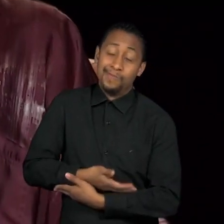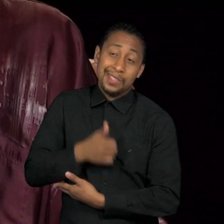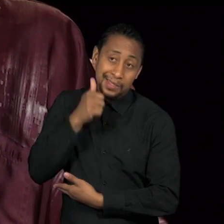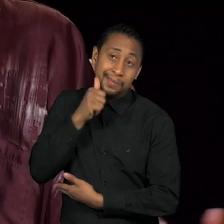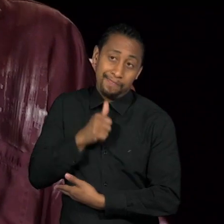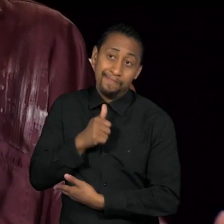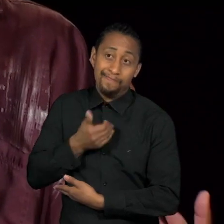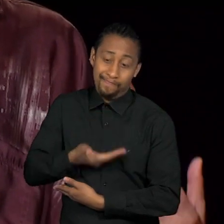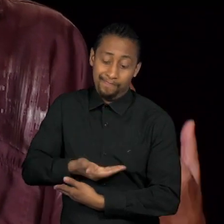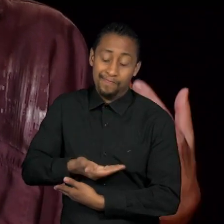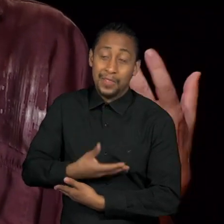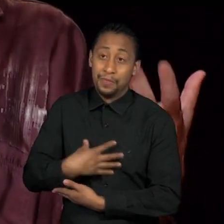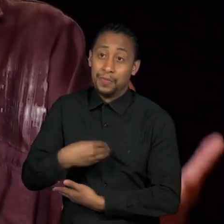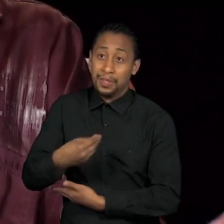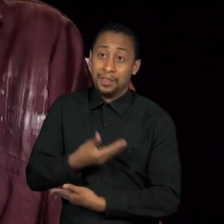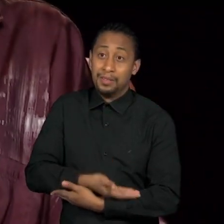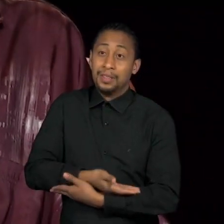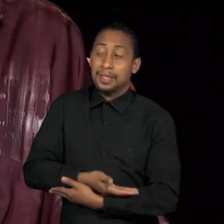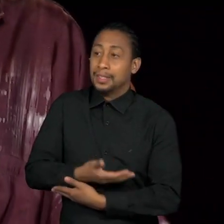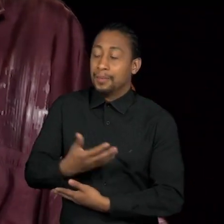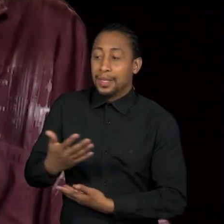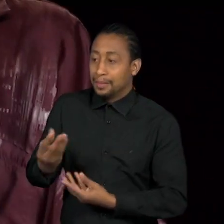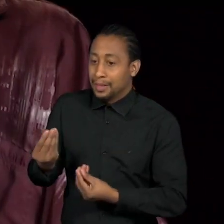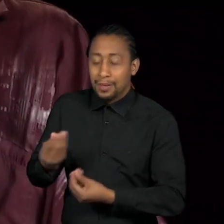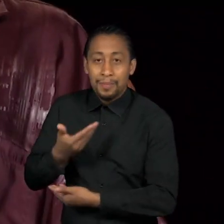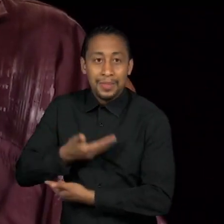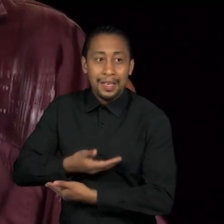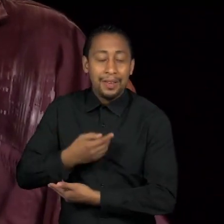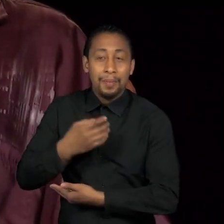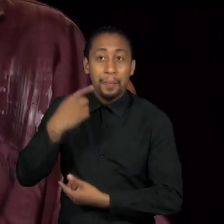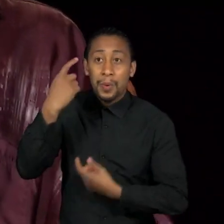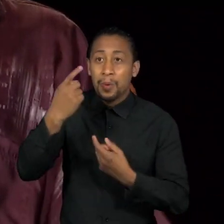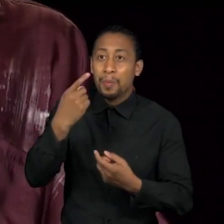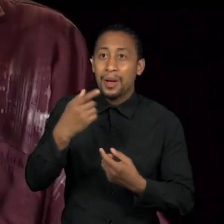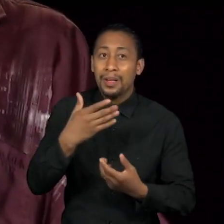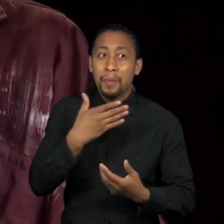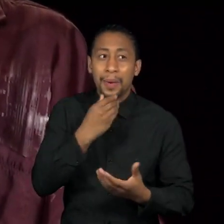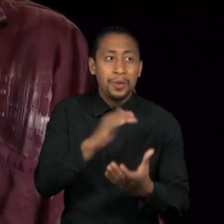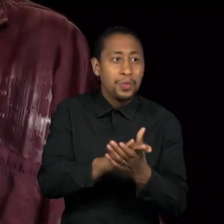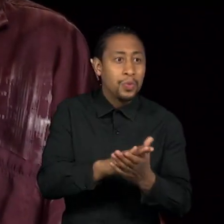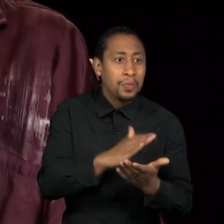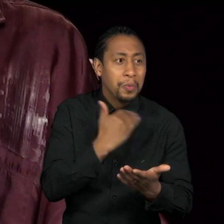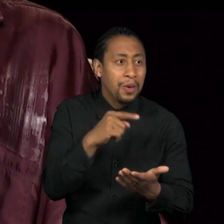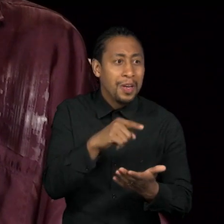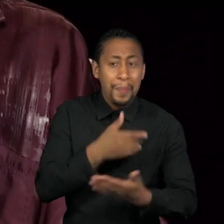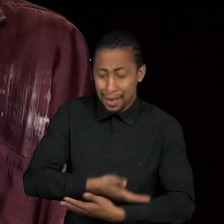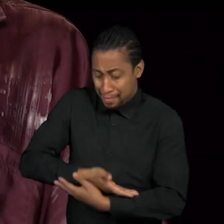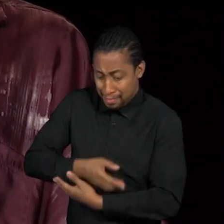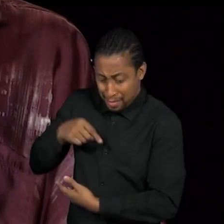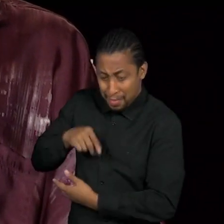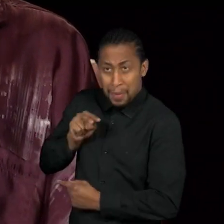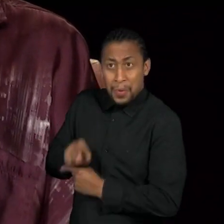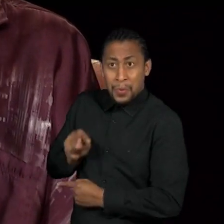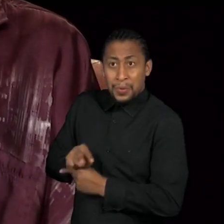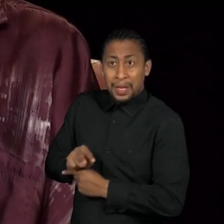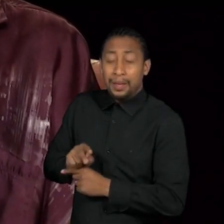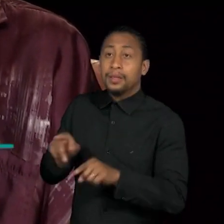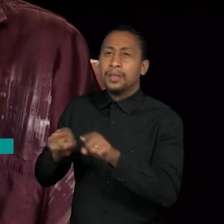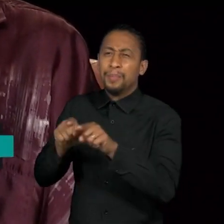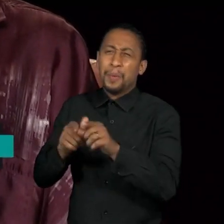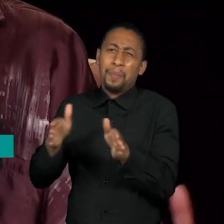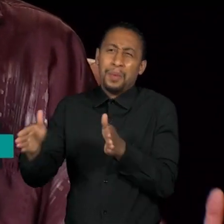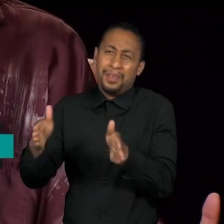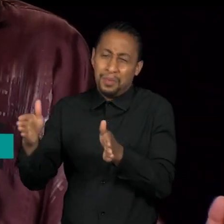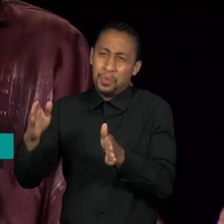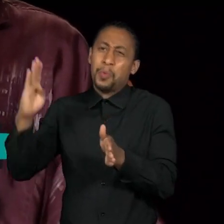ela existia um mundo para... né, um Brasil para redemocratizar, né? Eu já disse que a minha